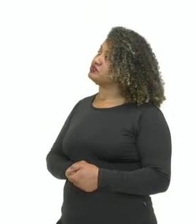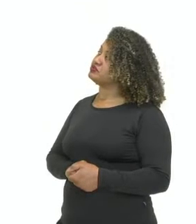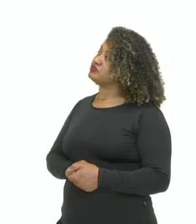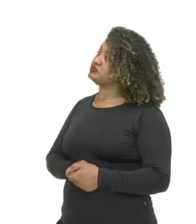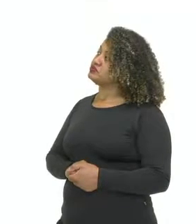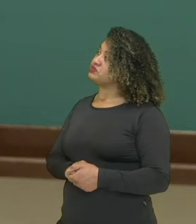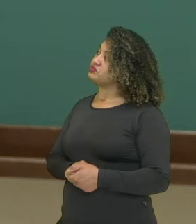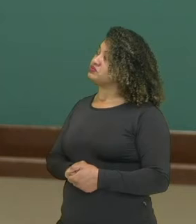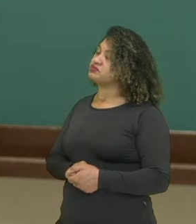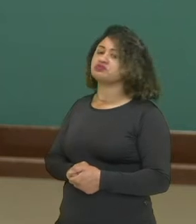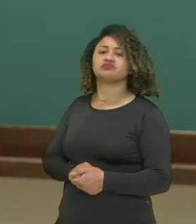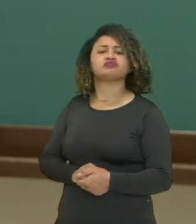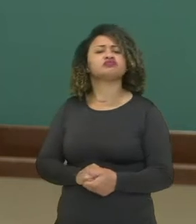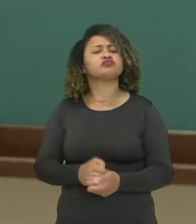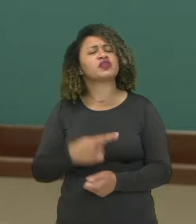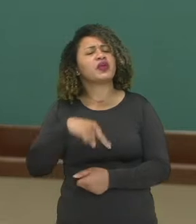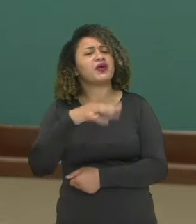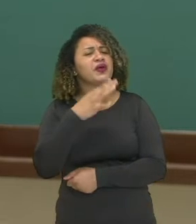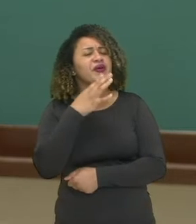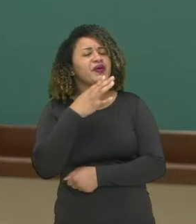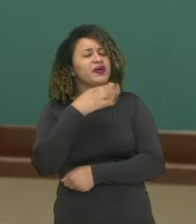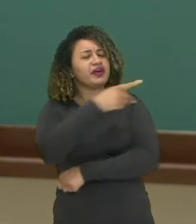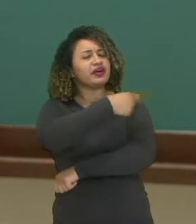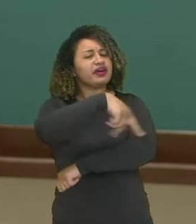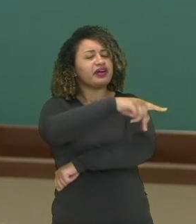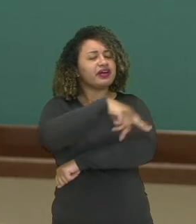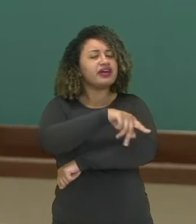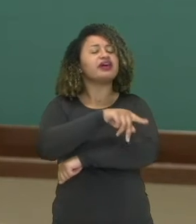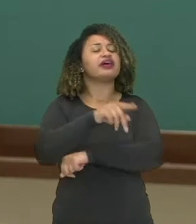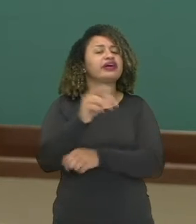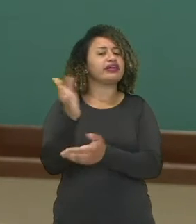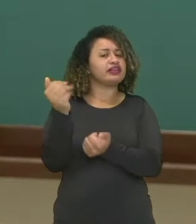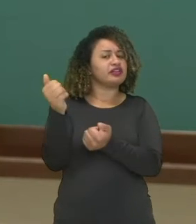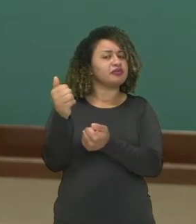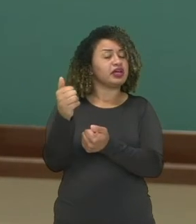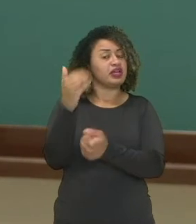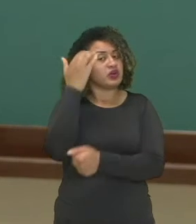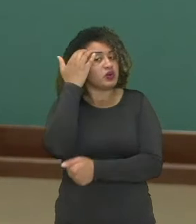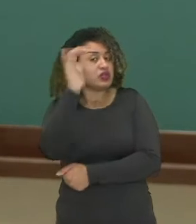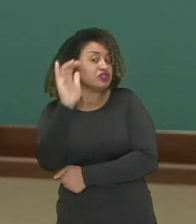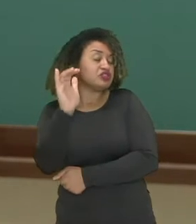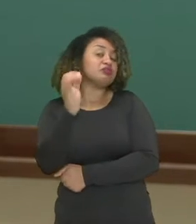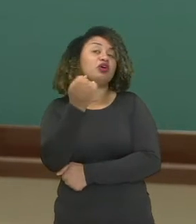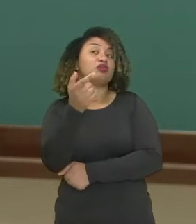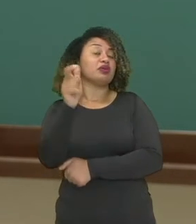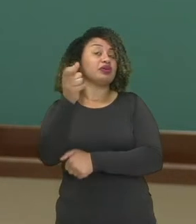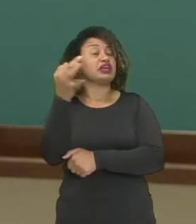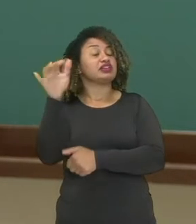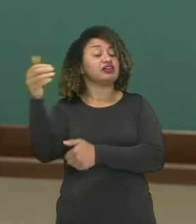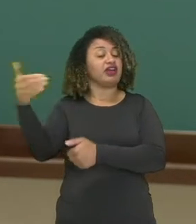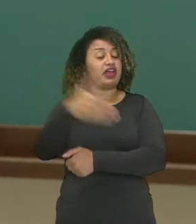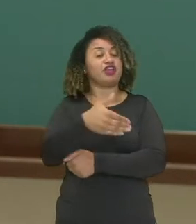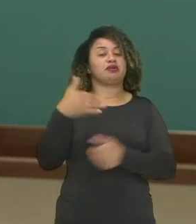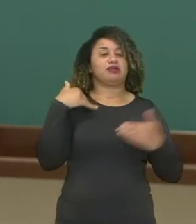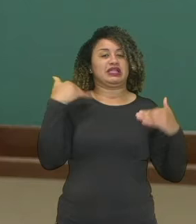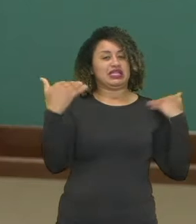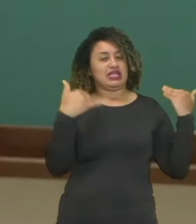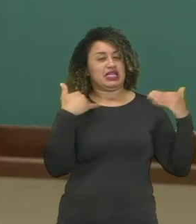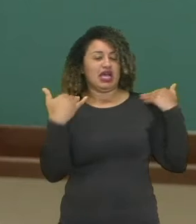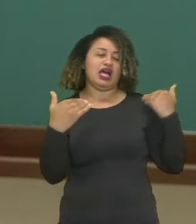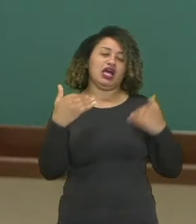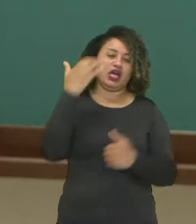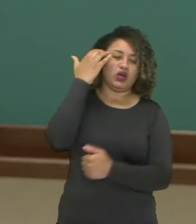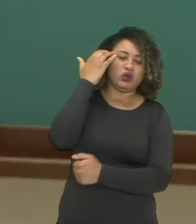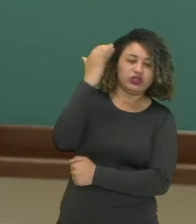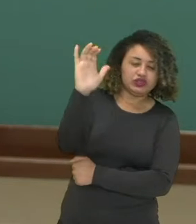1955. Conhece a Plaza de España? Aqui de Curitiba, ou quem não mora aqui em Curitiba, já veio para cá e conhece essa